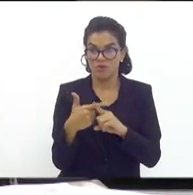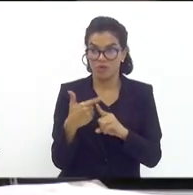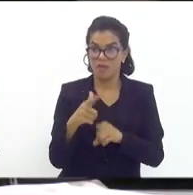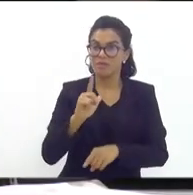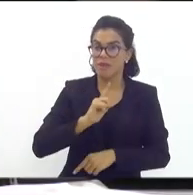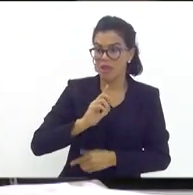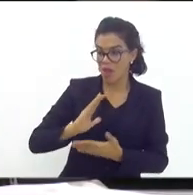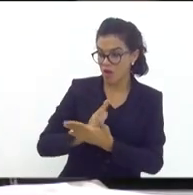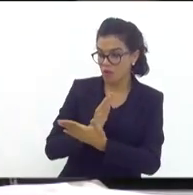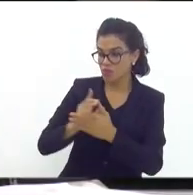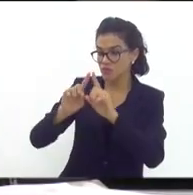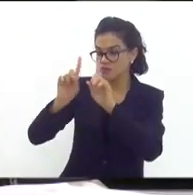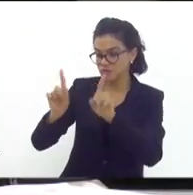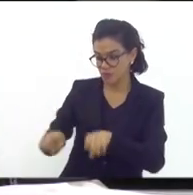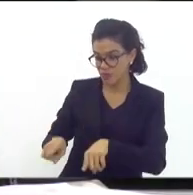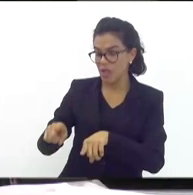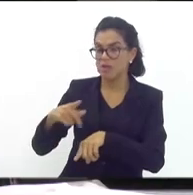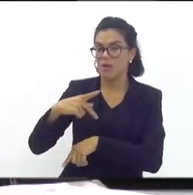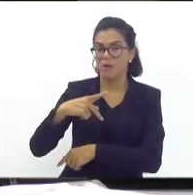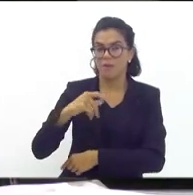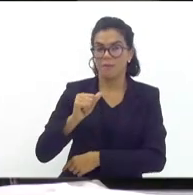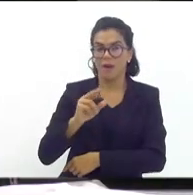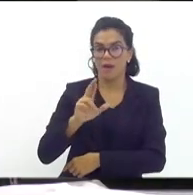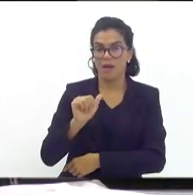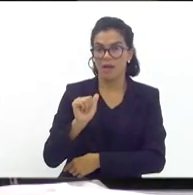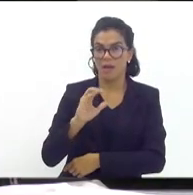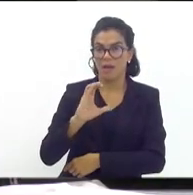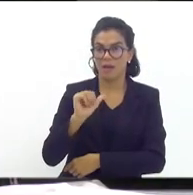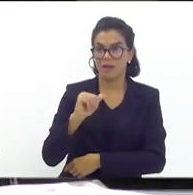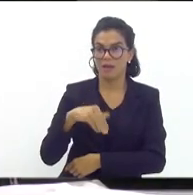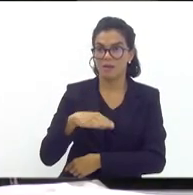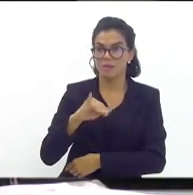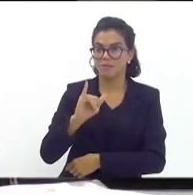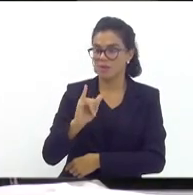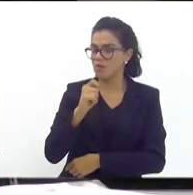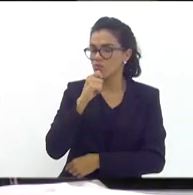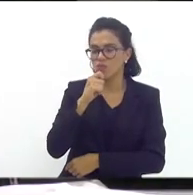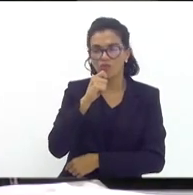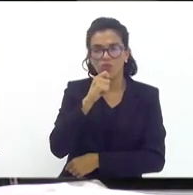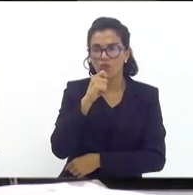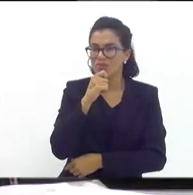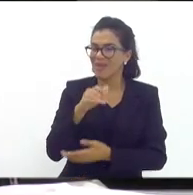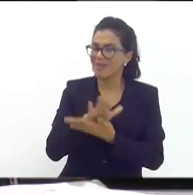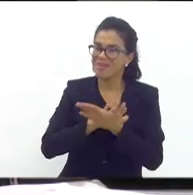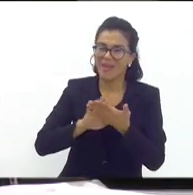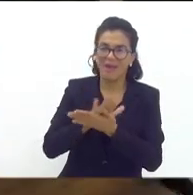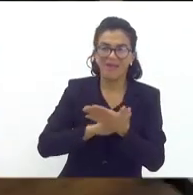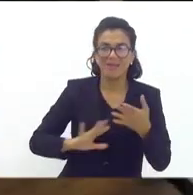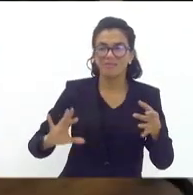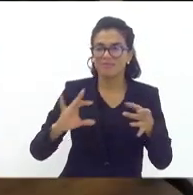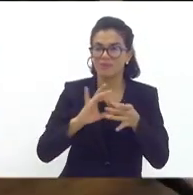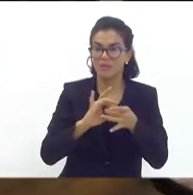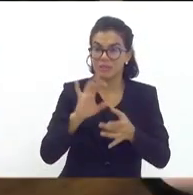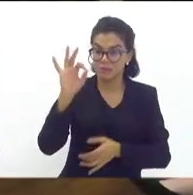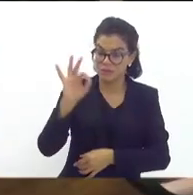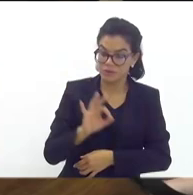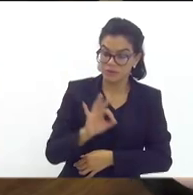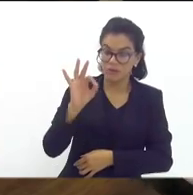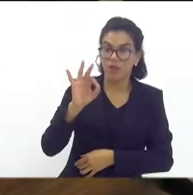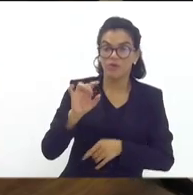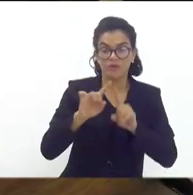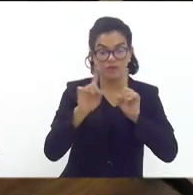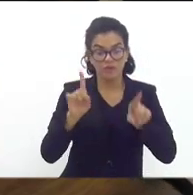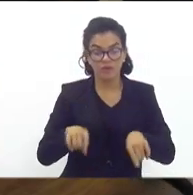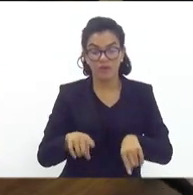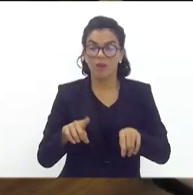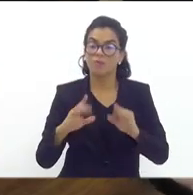existência de alguns servidores de Paracambi na agência não tem influência direta percentual de servidores que de